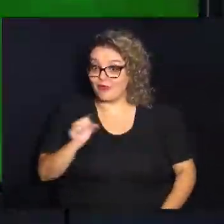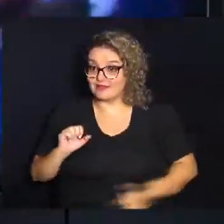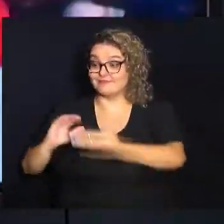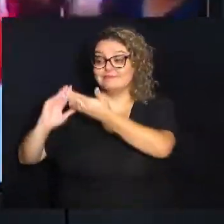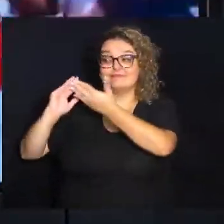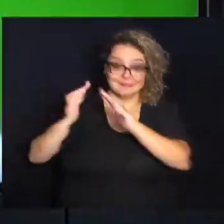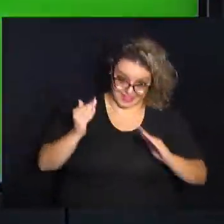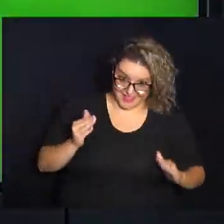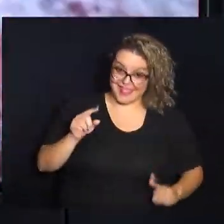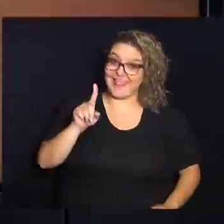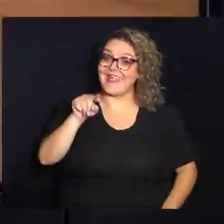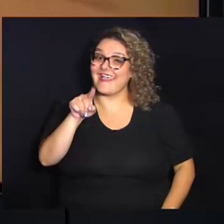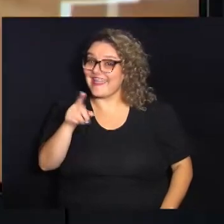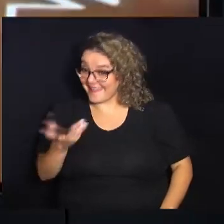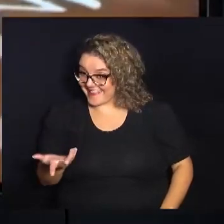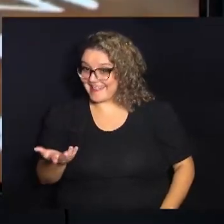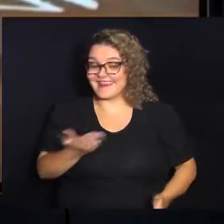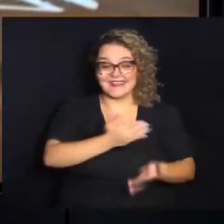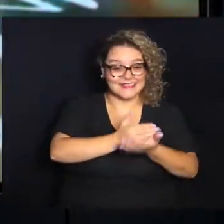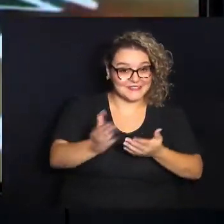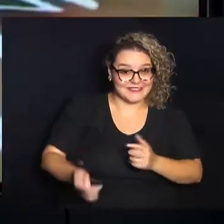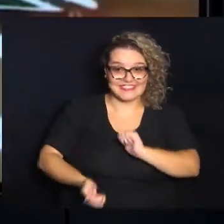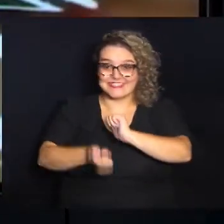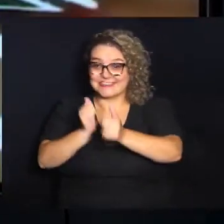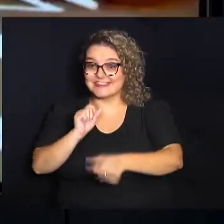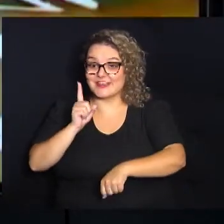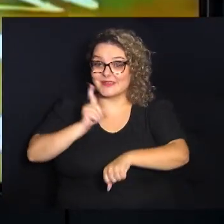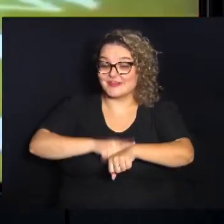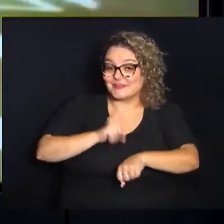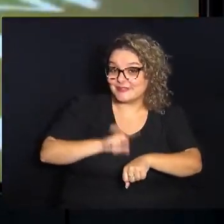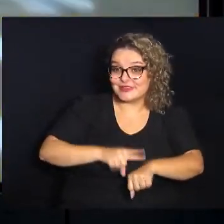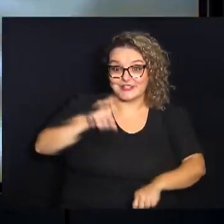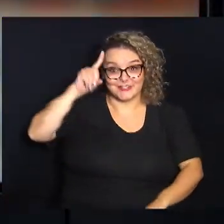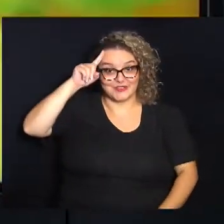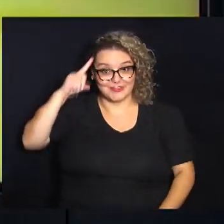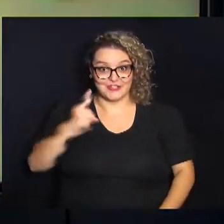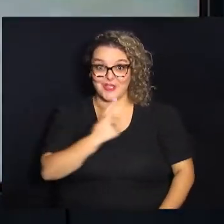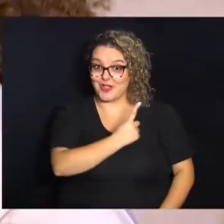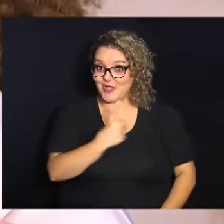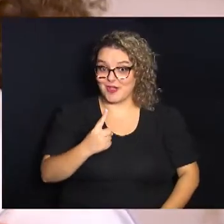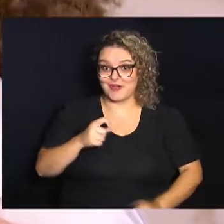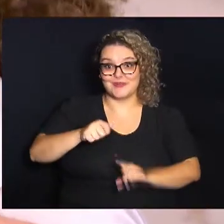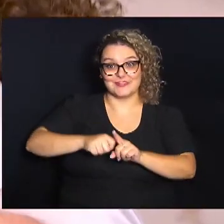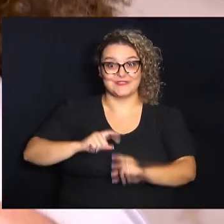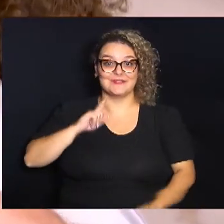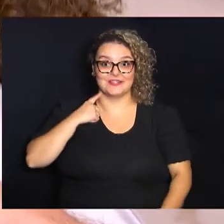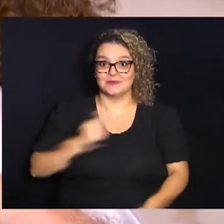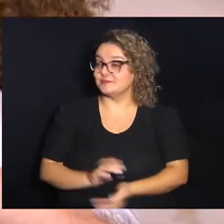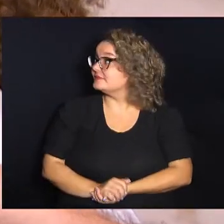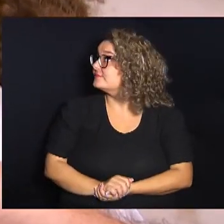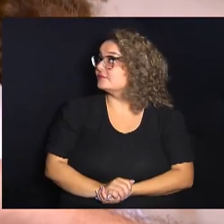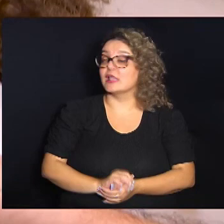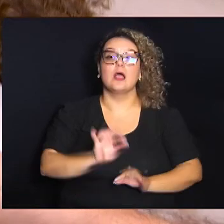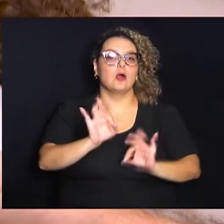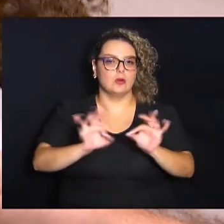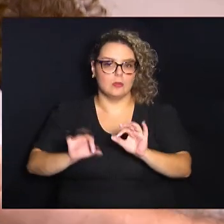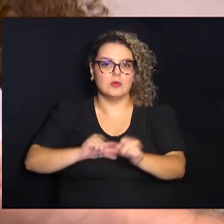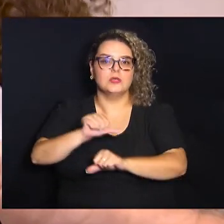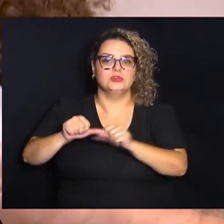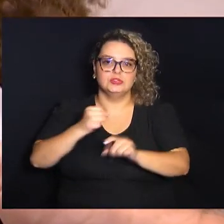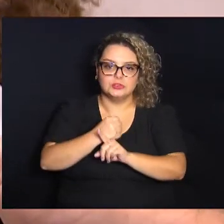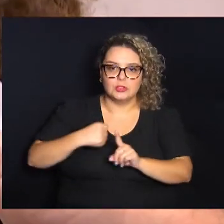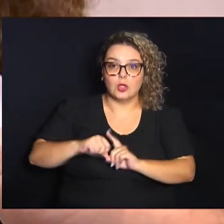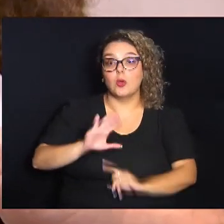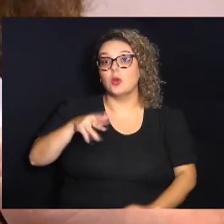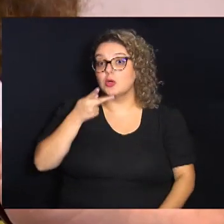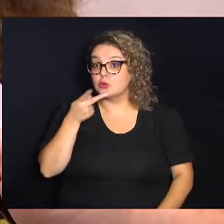É isso aí, o início dos jogos está marcado para o dia 11 de maio. É um projeto de transformação social. Então, quando a gente